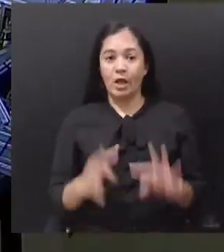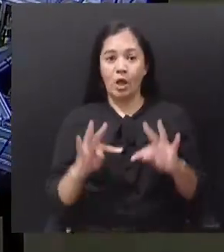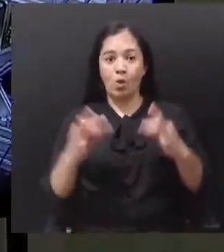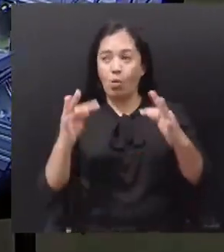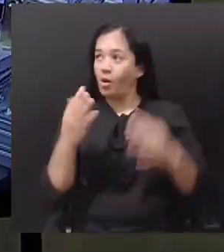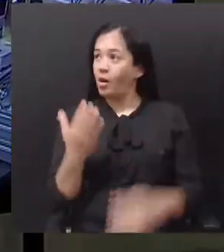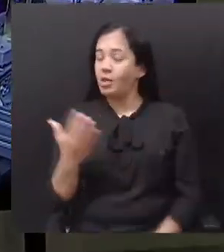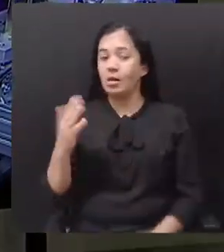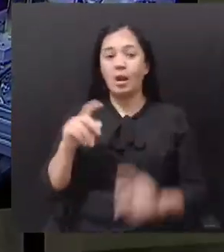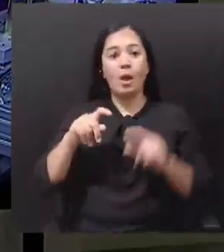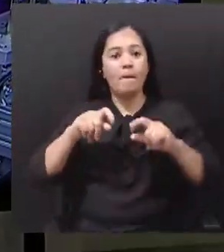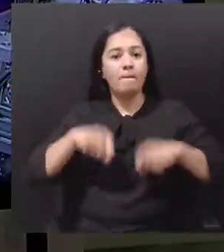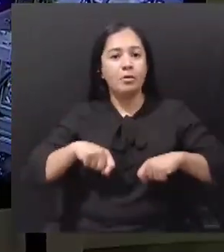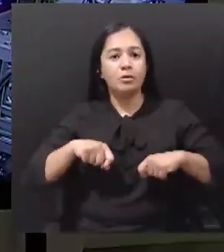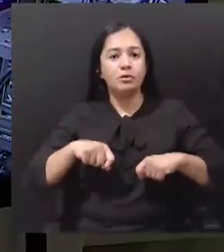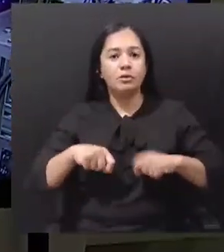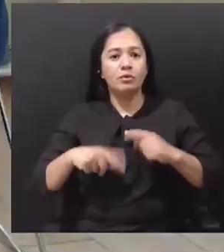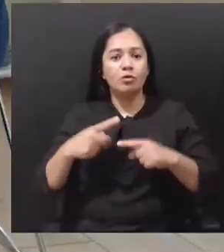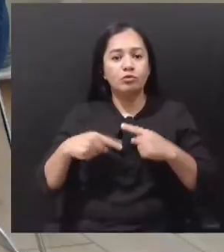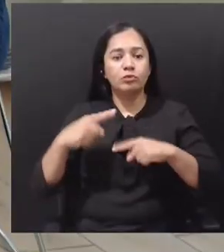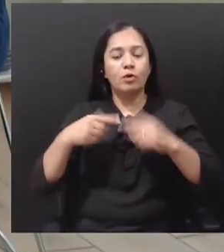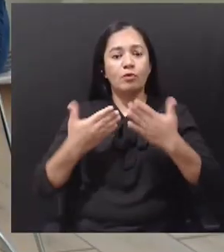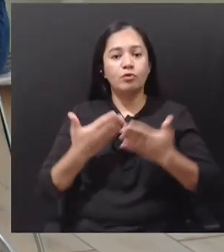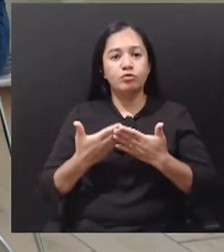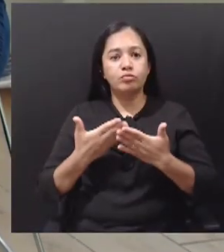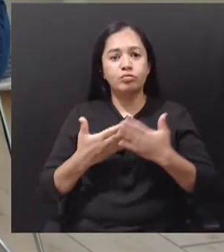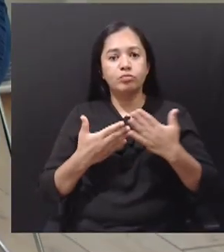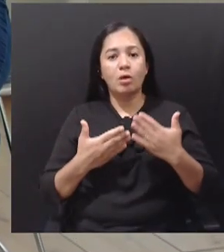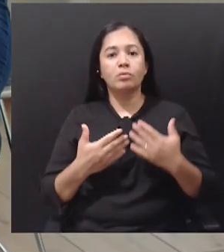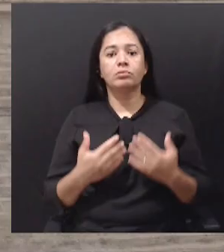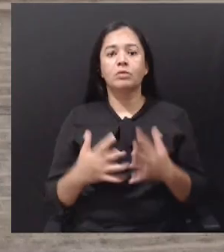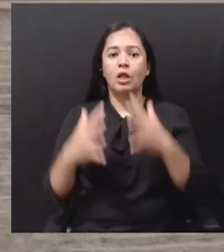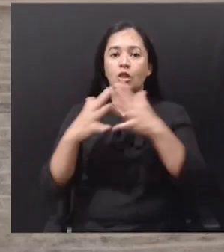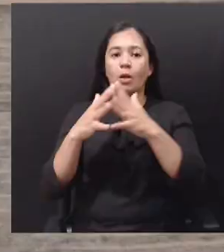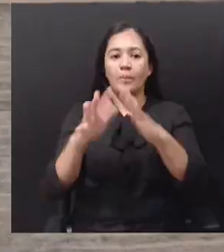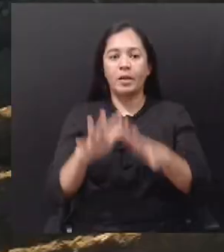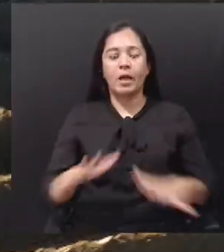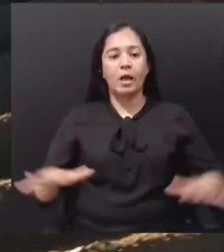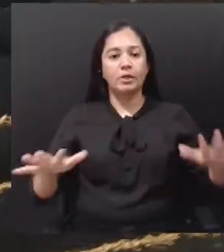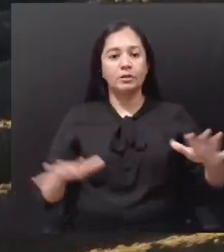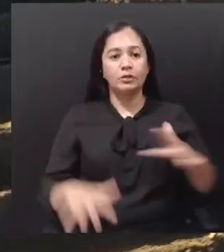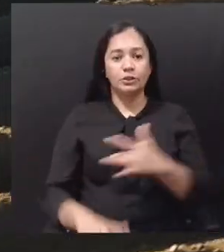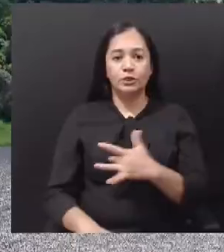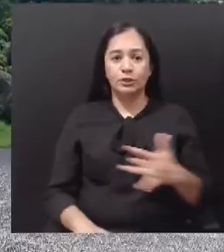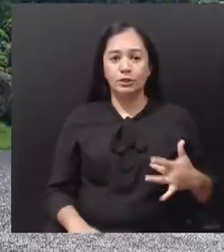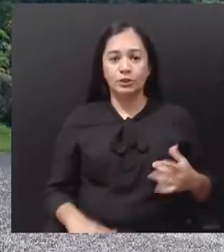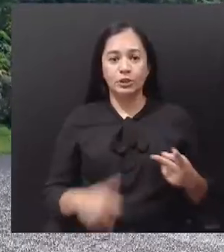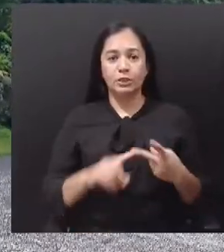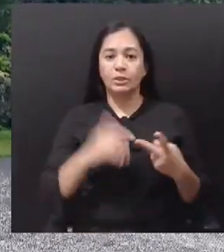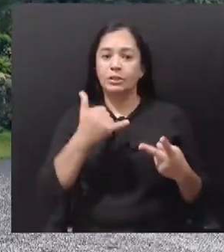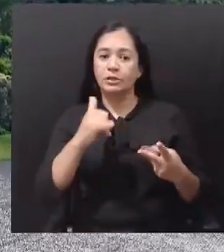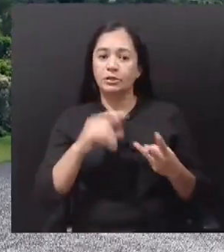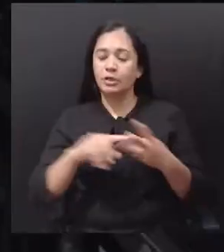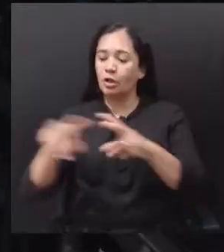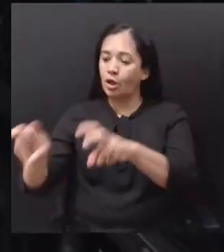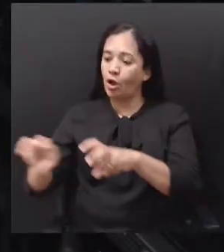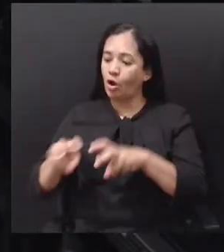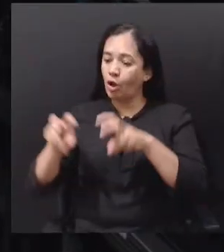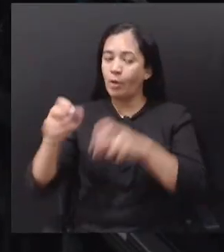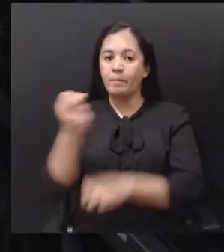possível desenvolver estudos avançados em áreas como saúde, energia, agricultura, meio ambiente